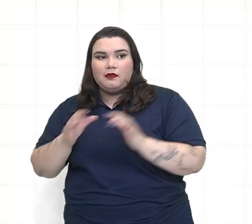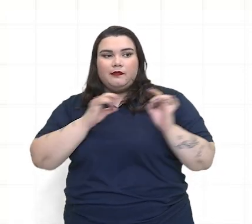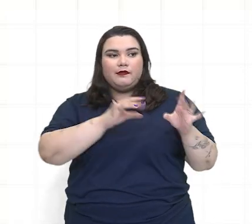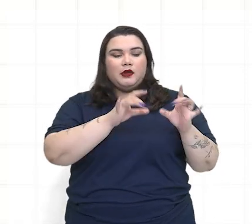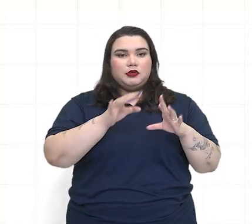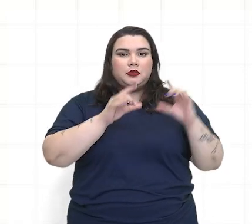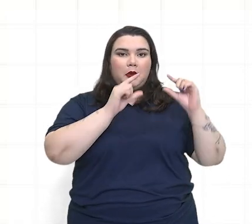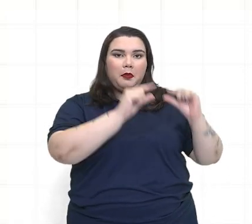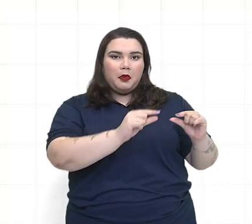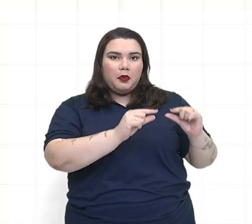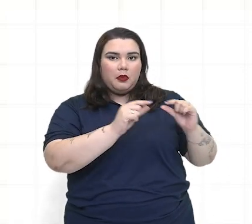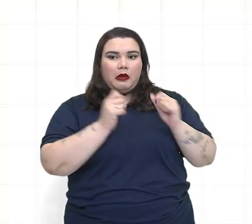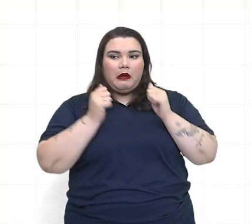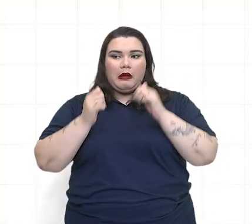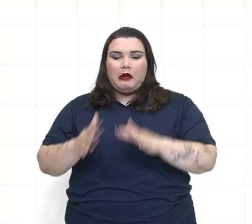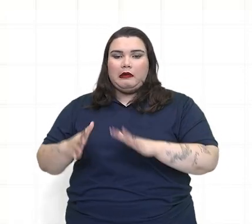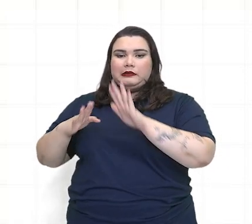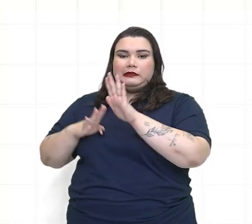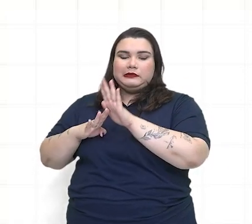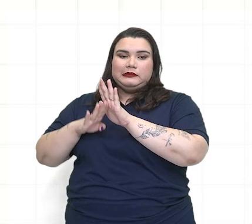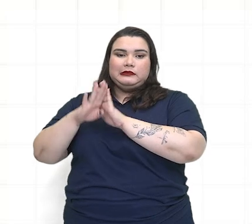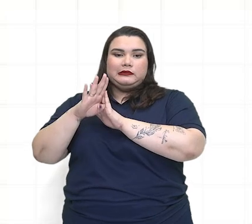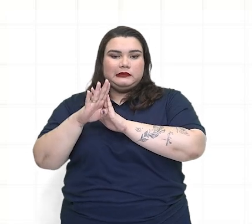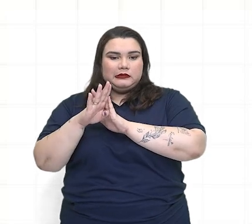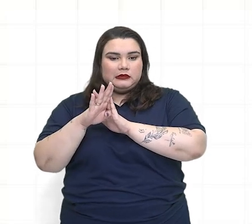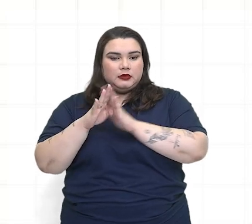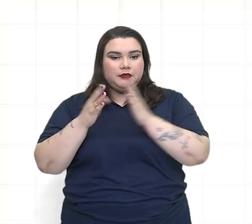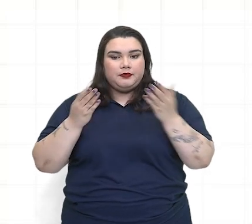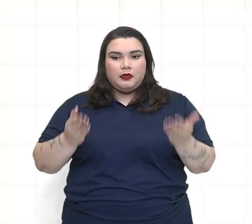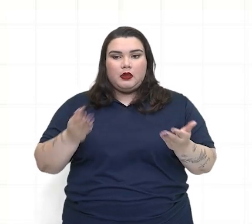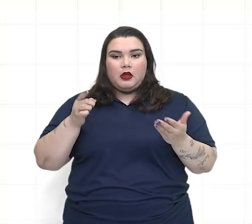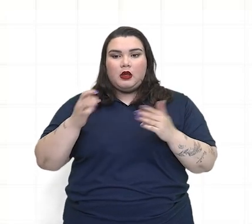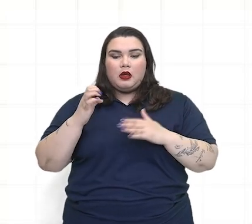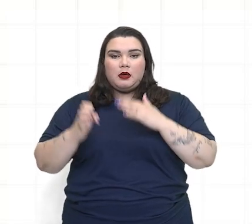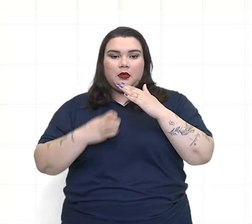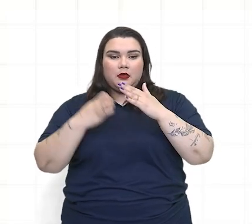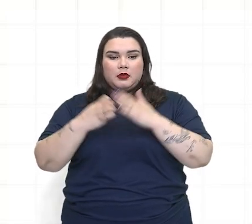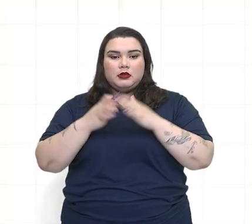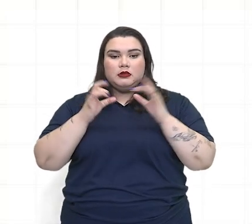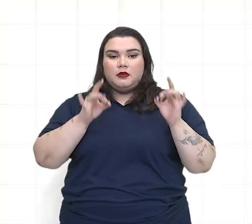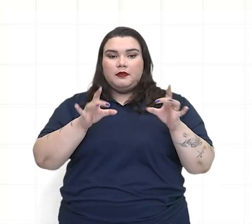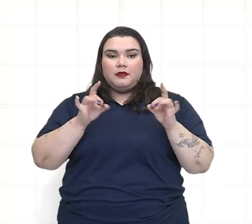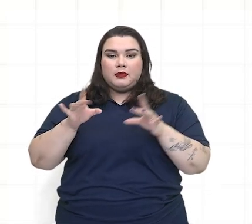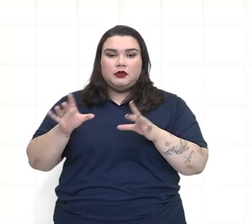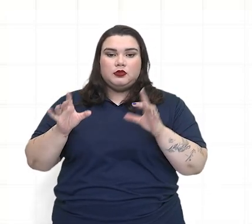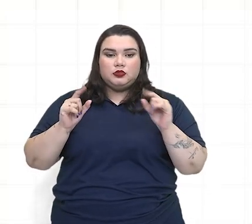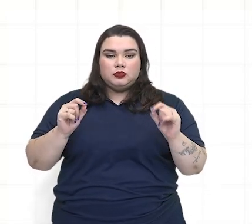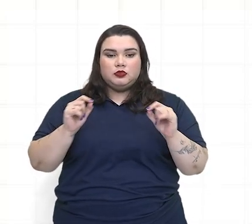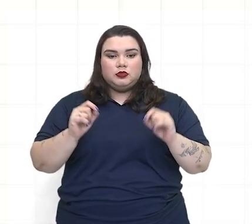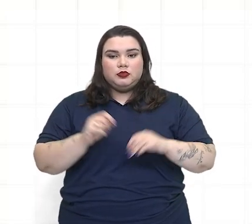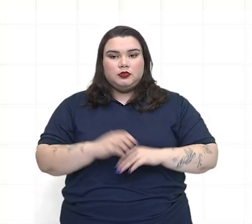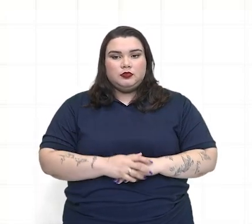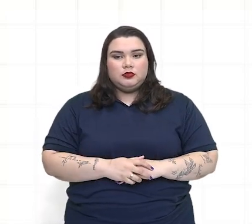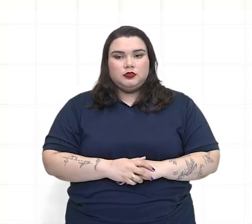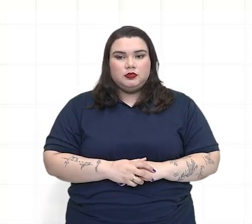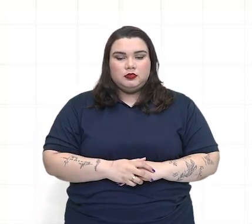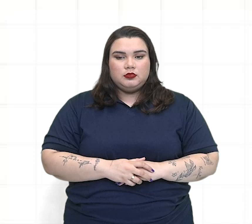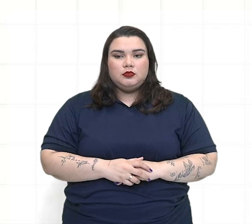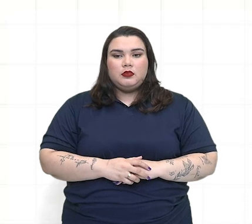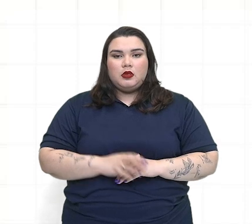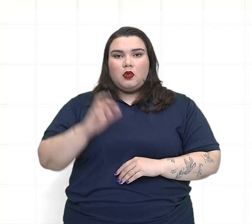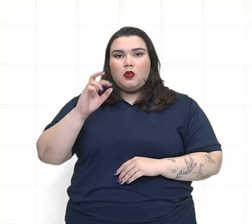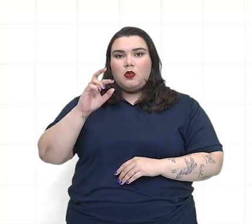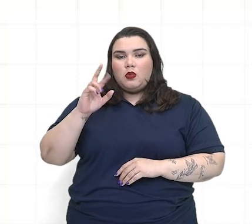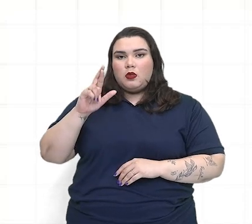vende. O que nós vendemos aqui, ó, o que é que essa empresa vende aqui, ó, é o